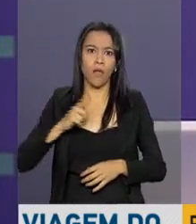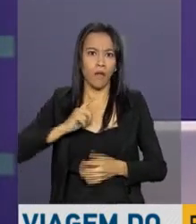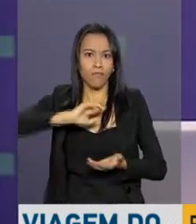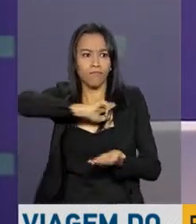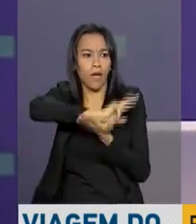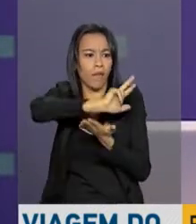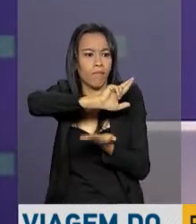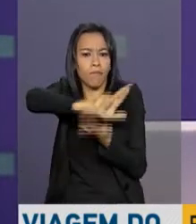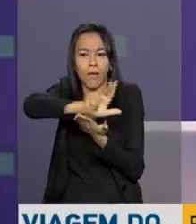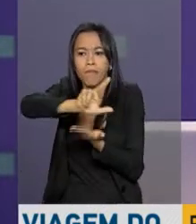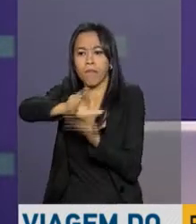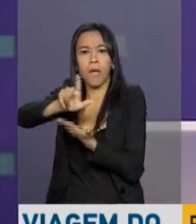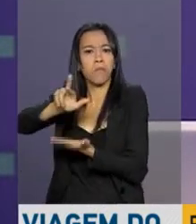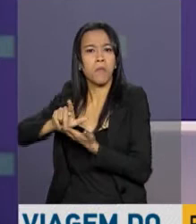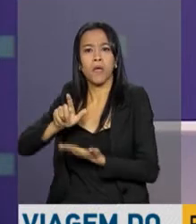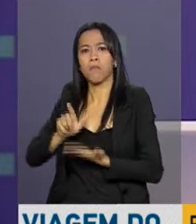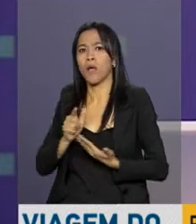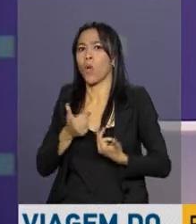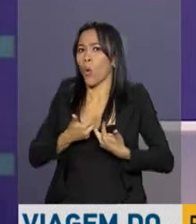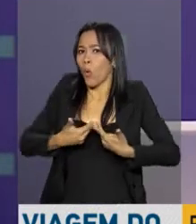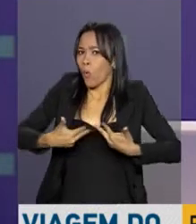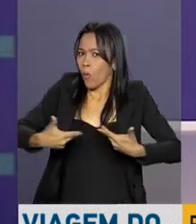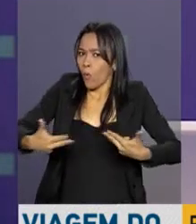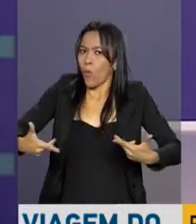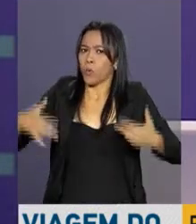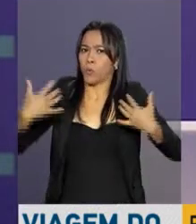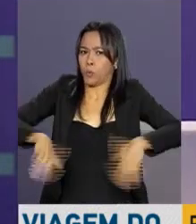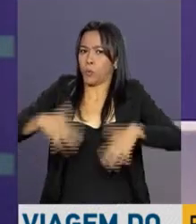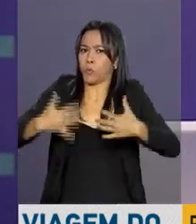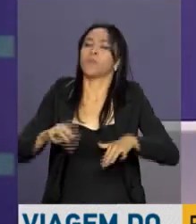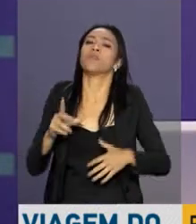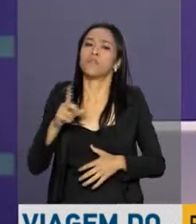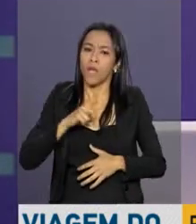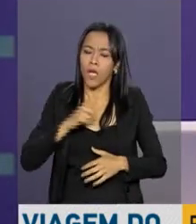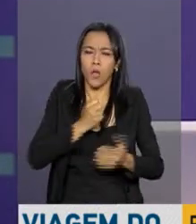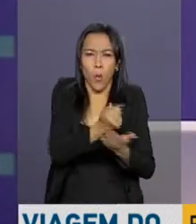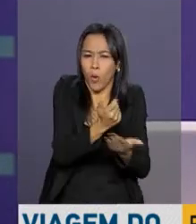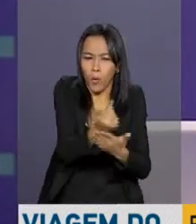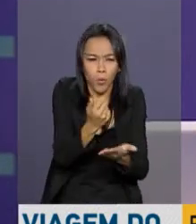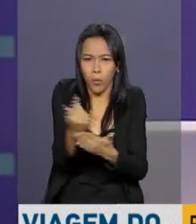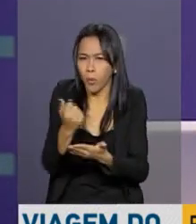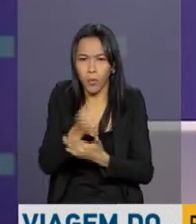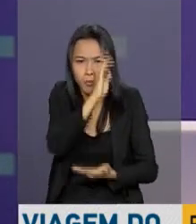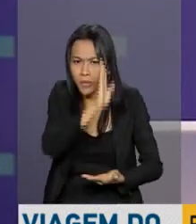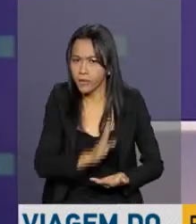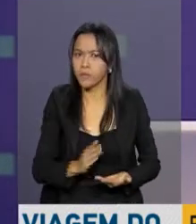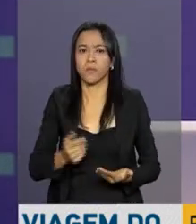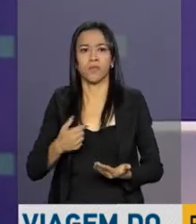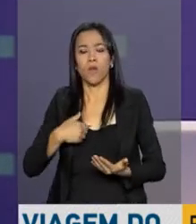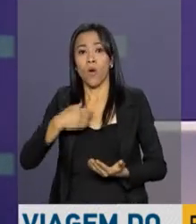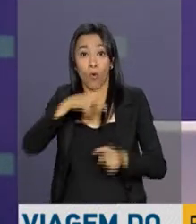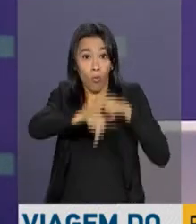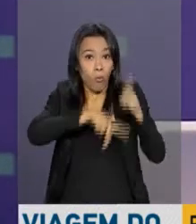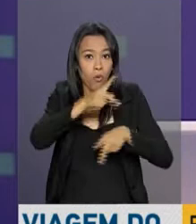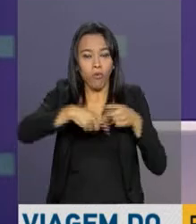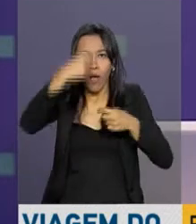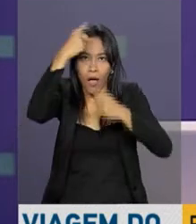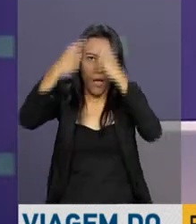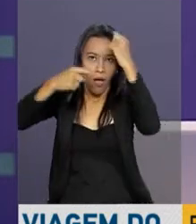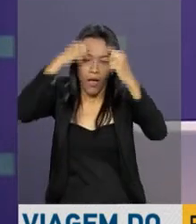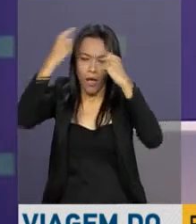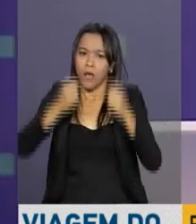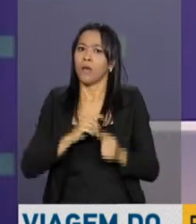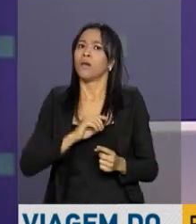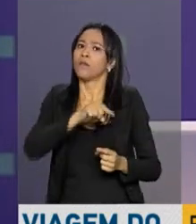recursos da mais variada espécie, um grande mercado consumidor, um povo criativo e